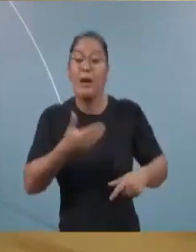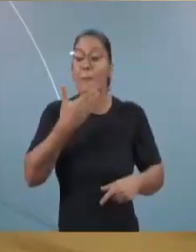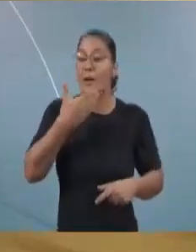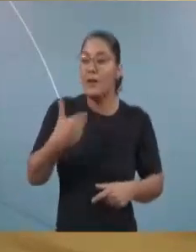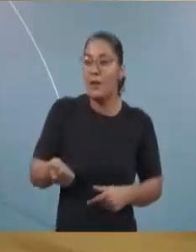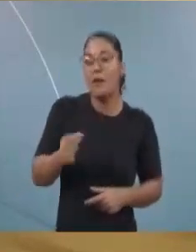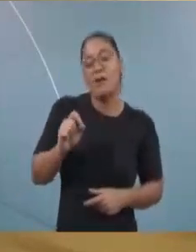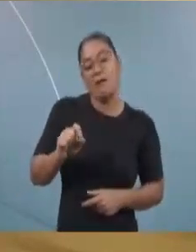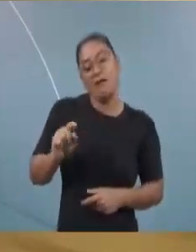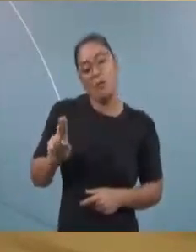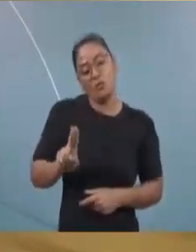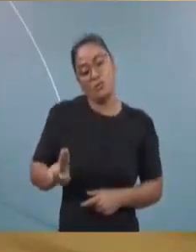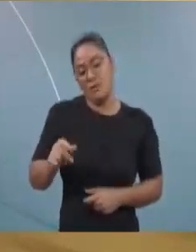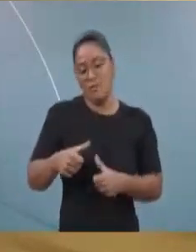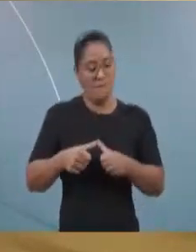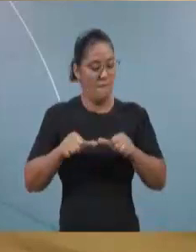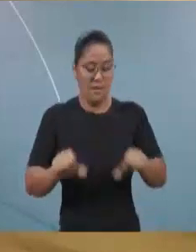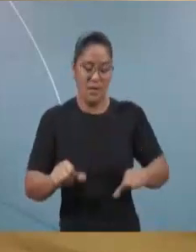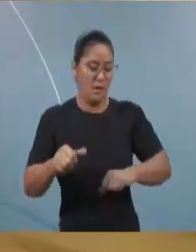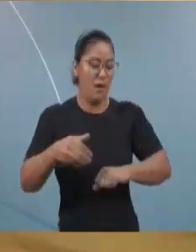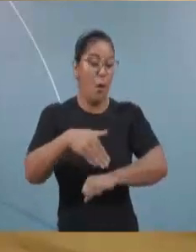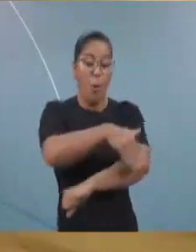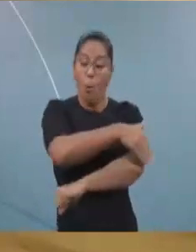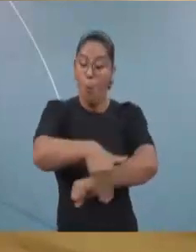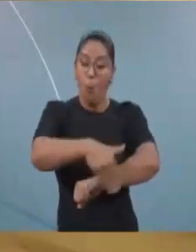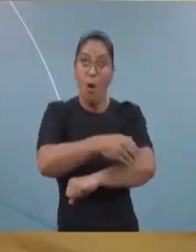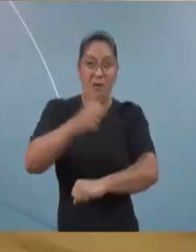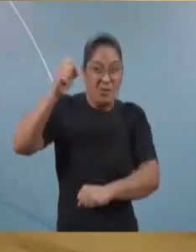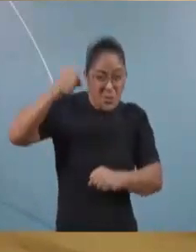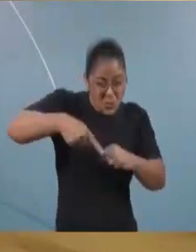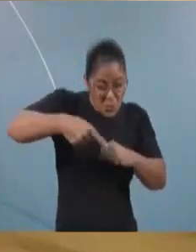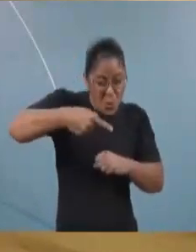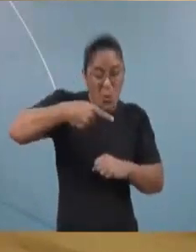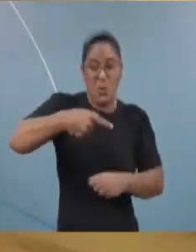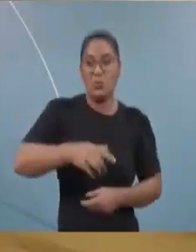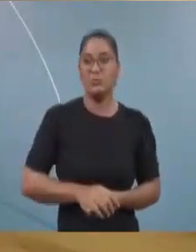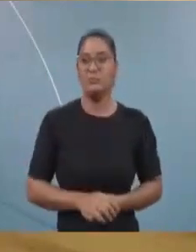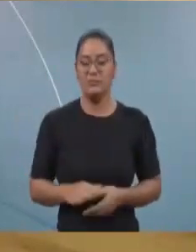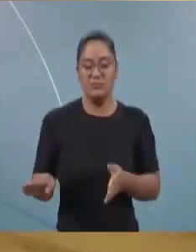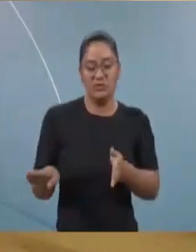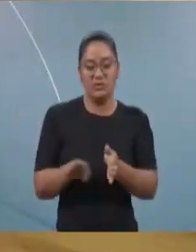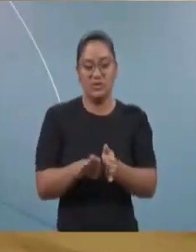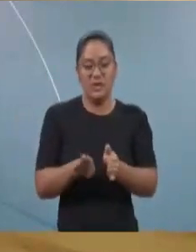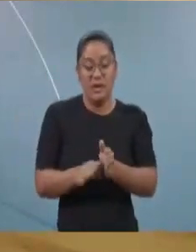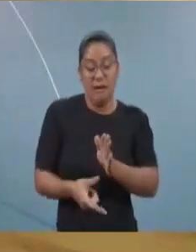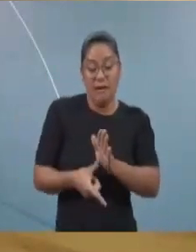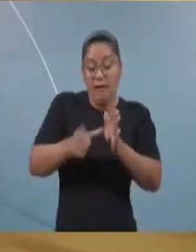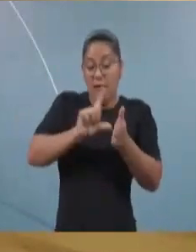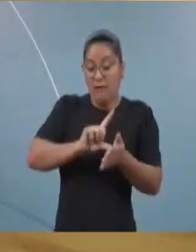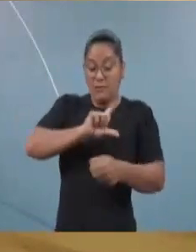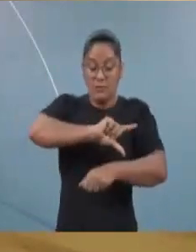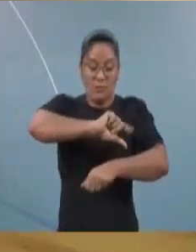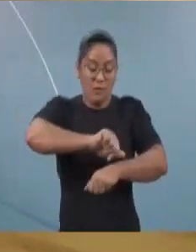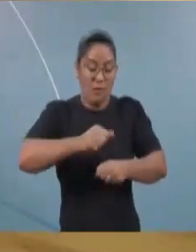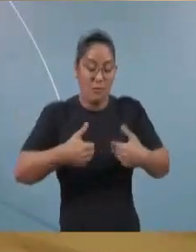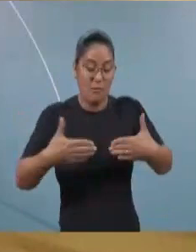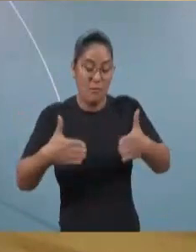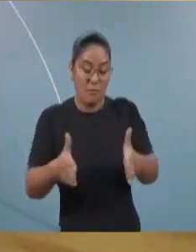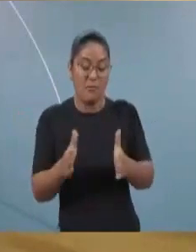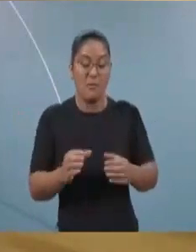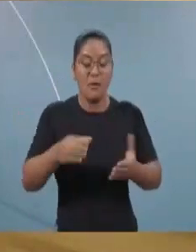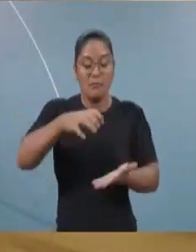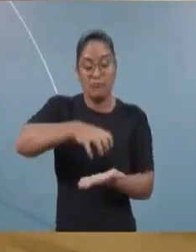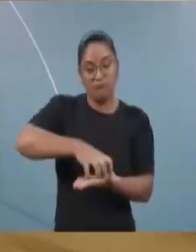esses usuários Não fiquem no meio da rua ao sol nem precisem chegar muito antes do horário de abertura dessa